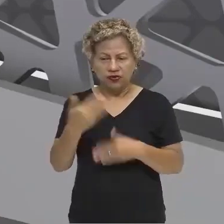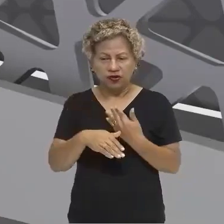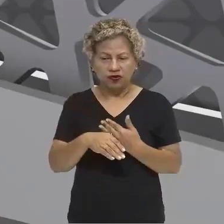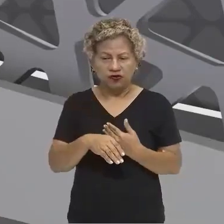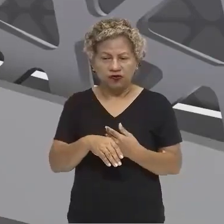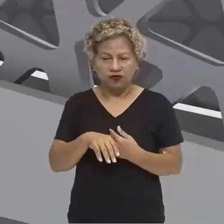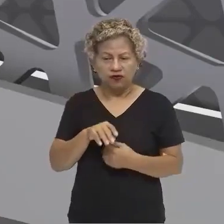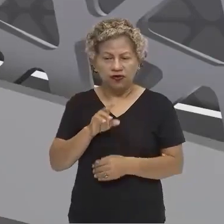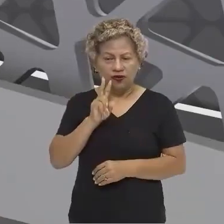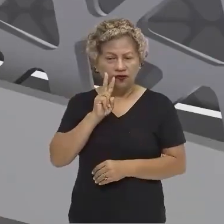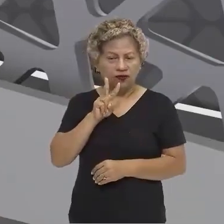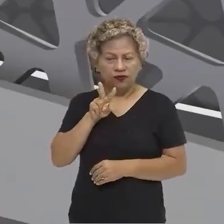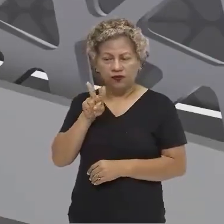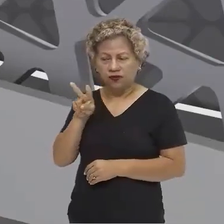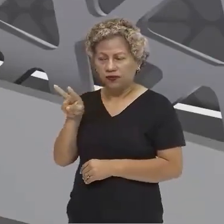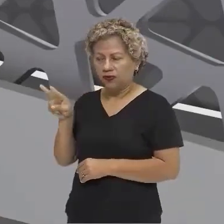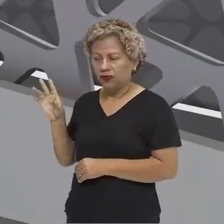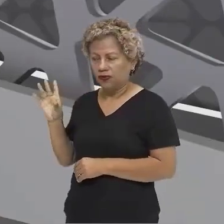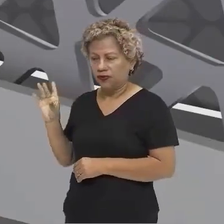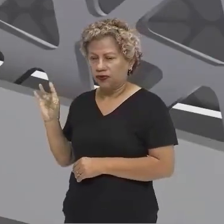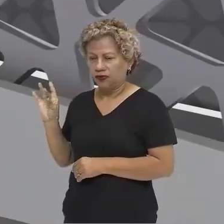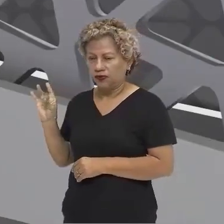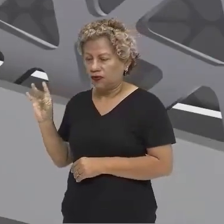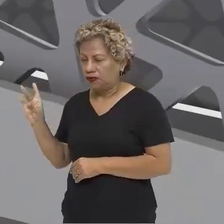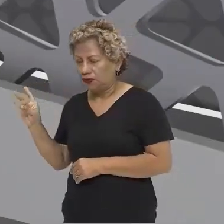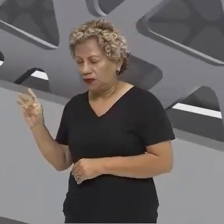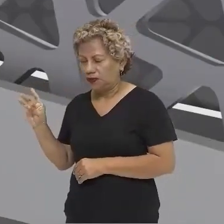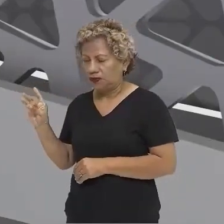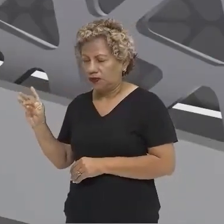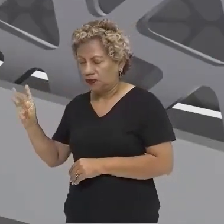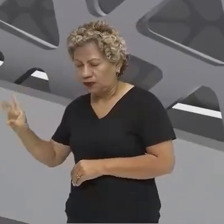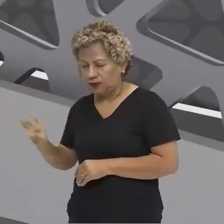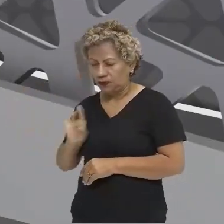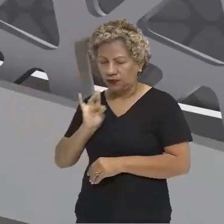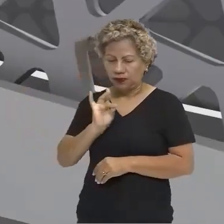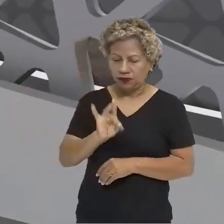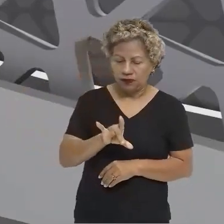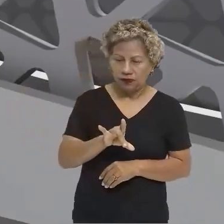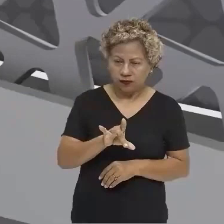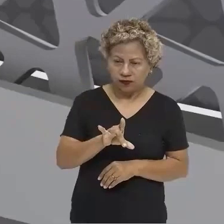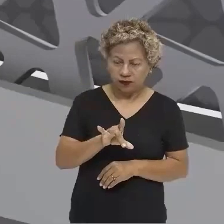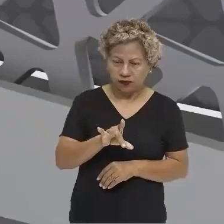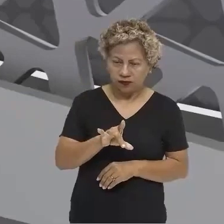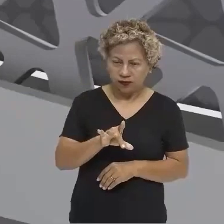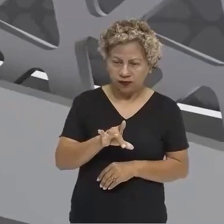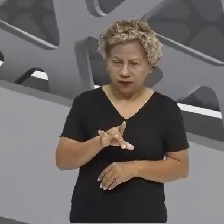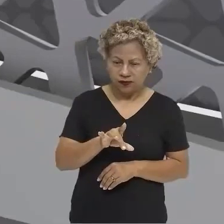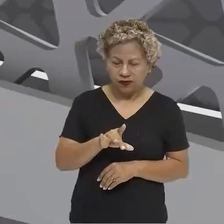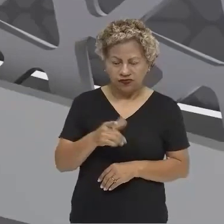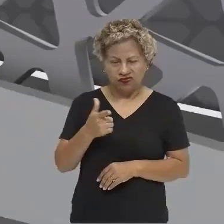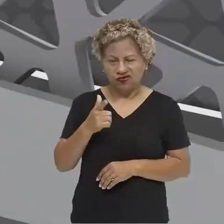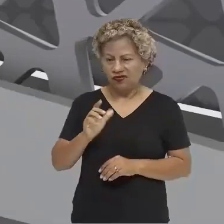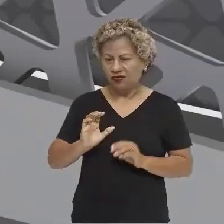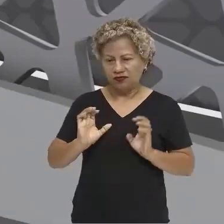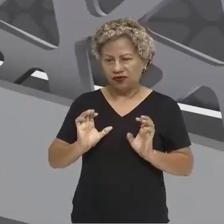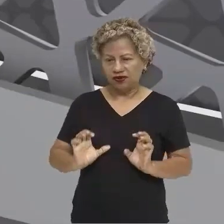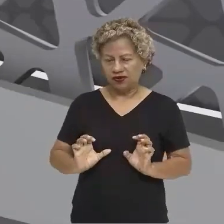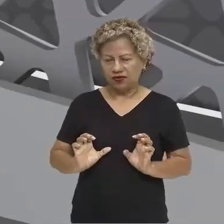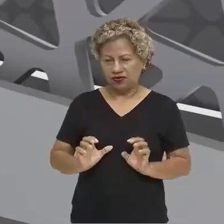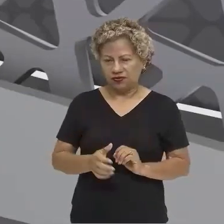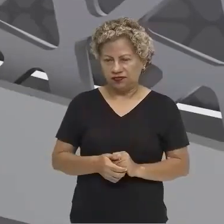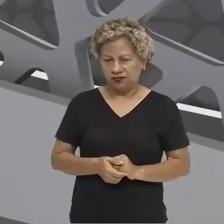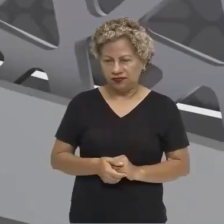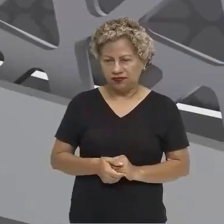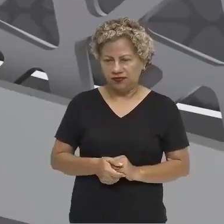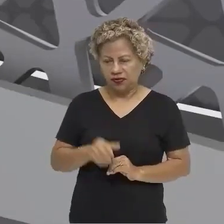não tento desenvolver, mas eu vou pegar algo que já está pronto para dar como resposta, eu não estou tendo ética. Quando